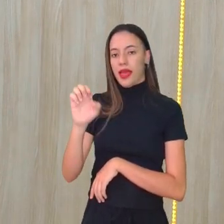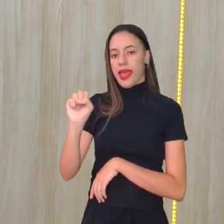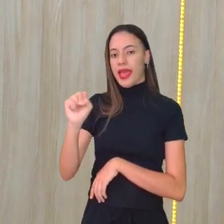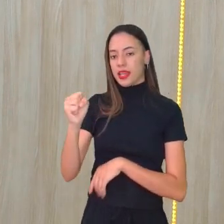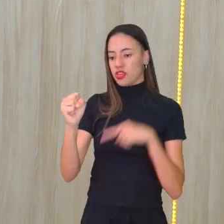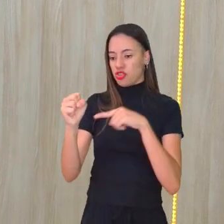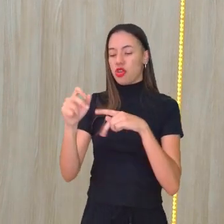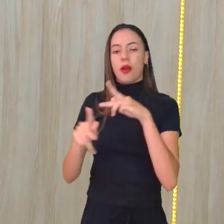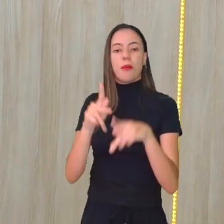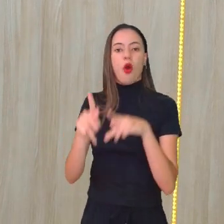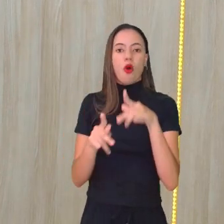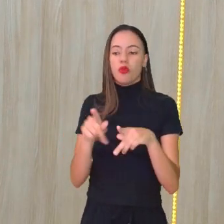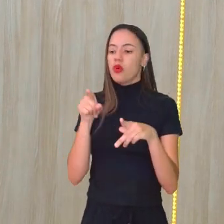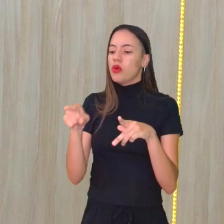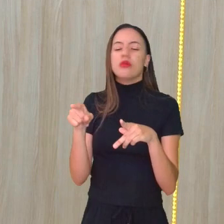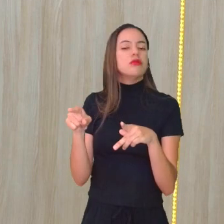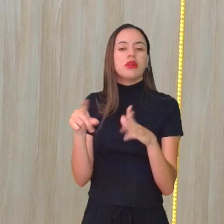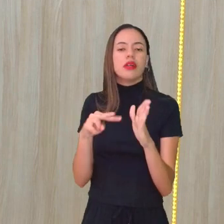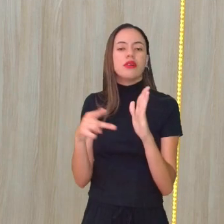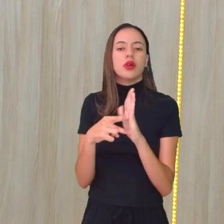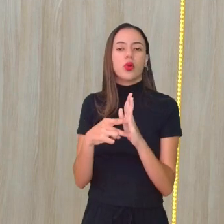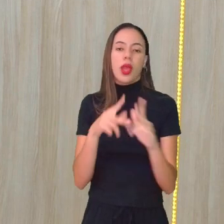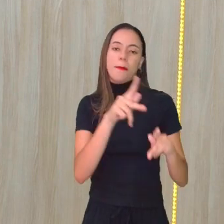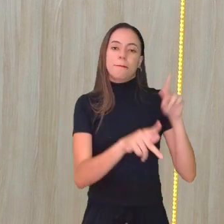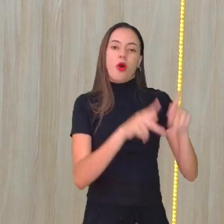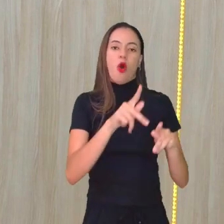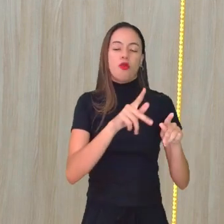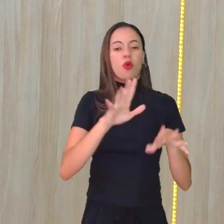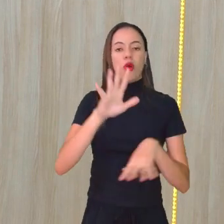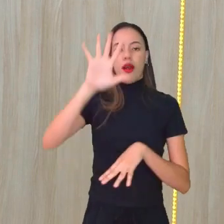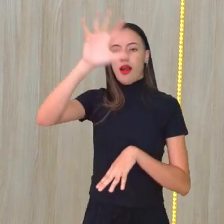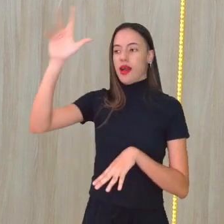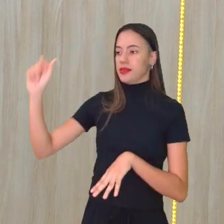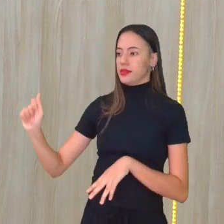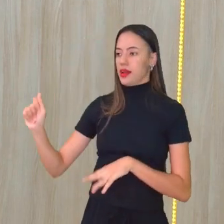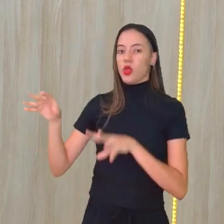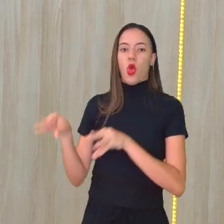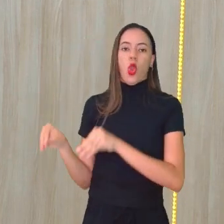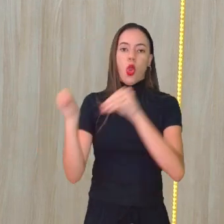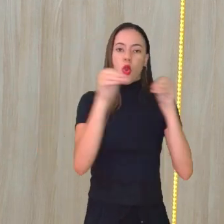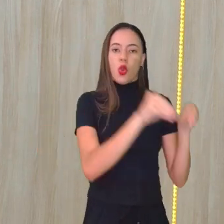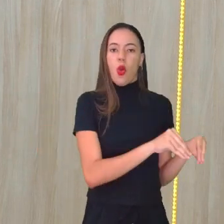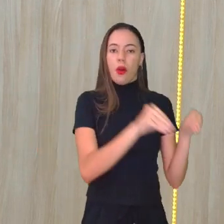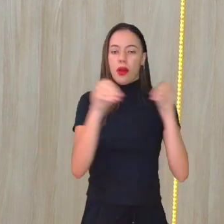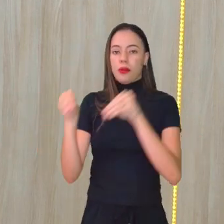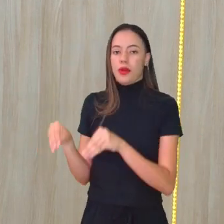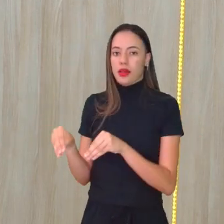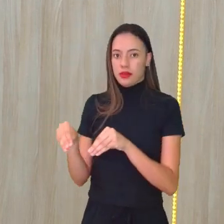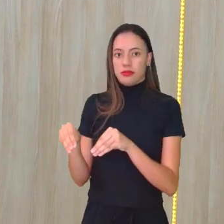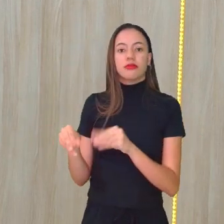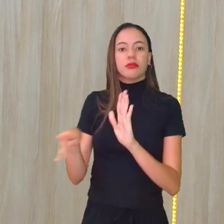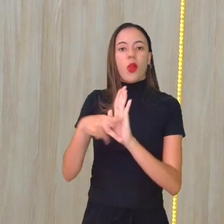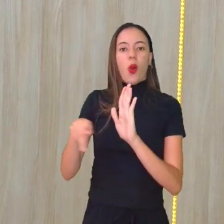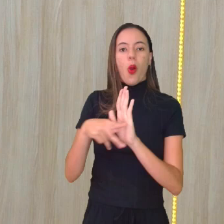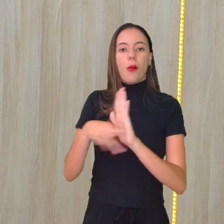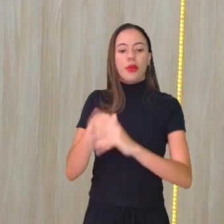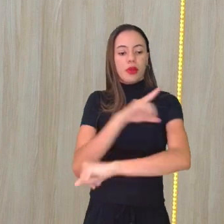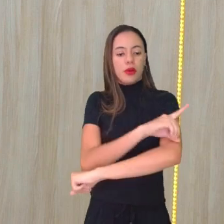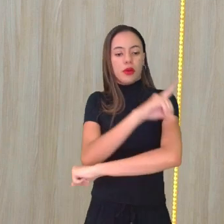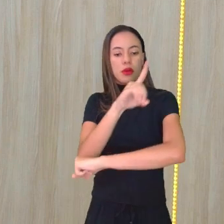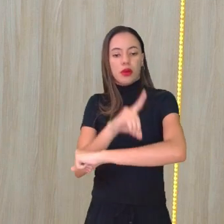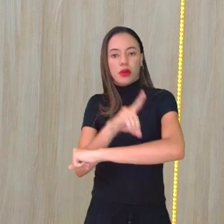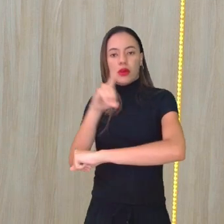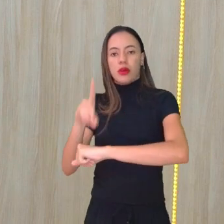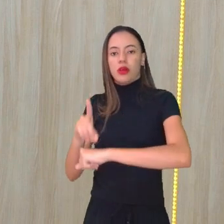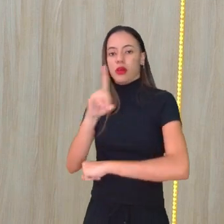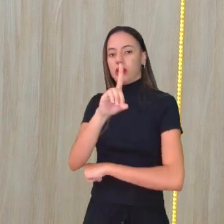nós estamos nos referindo aos povos africanos nômades, ou seja, os africanos do deserto, né, aquela região